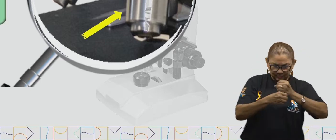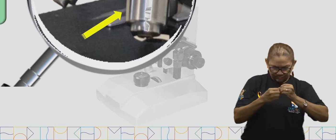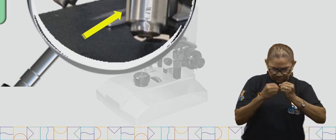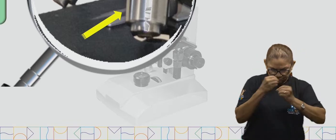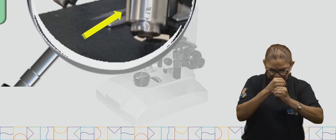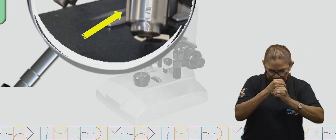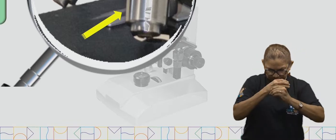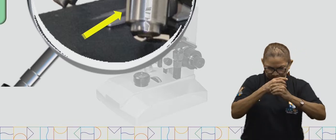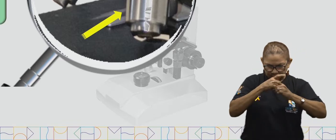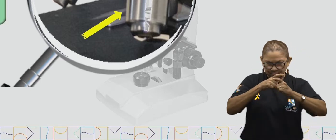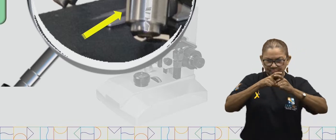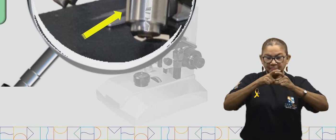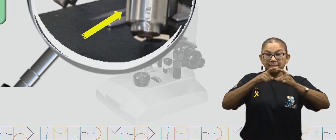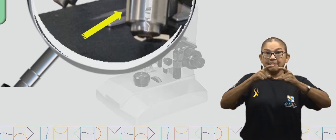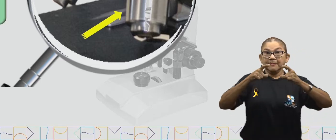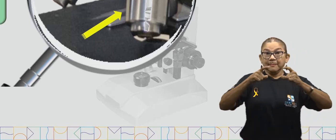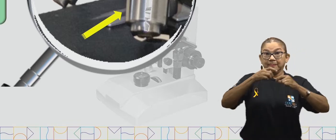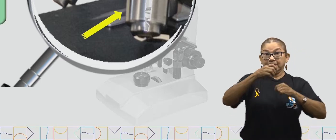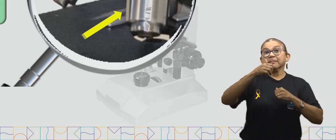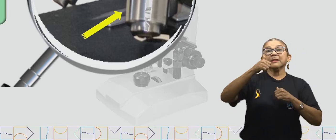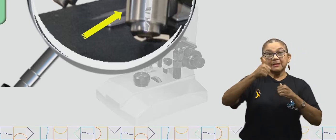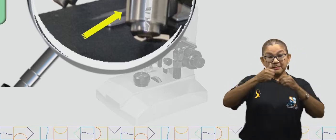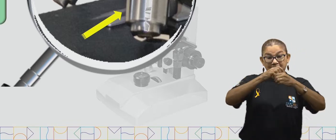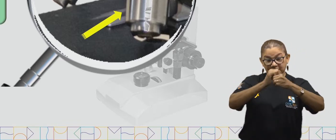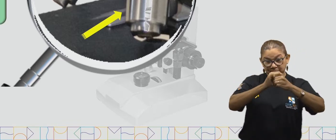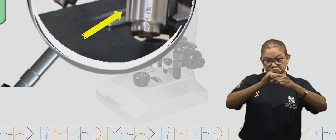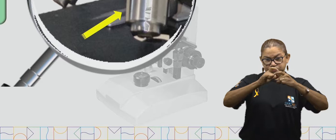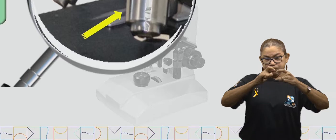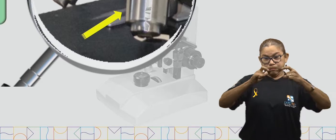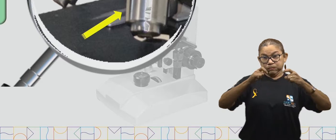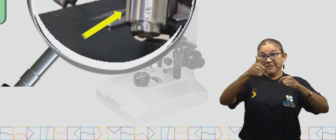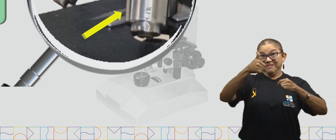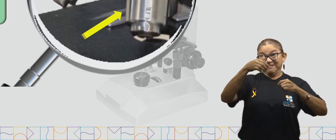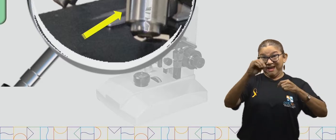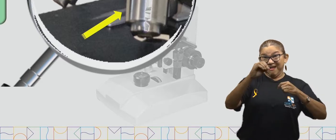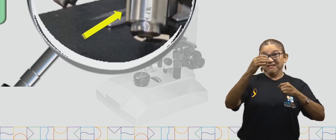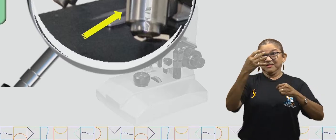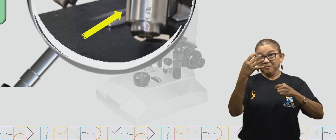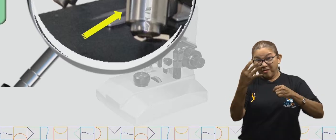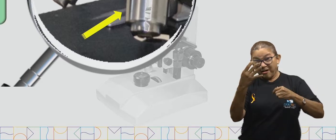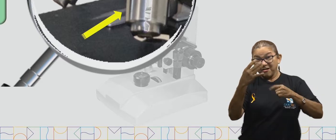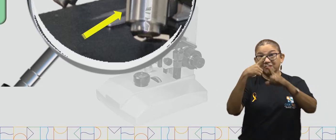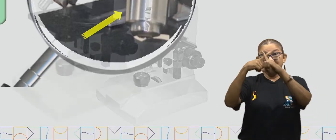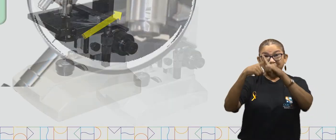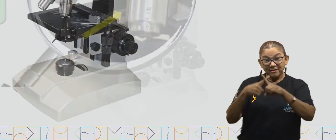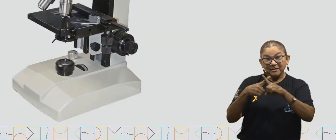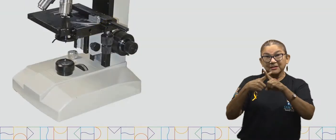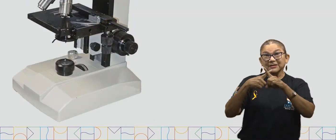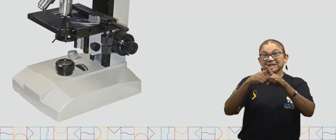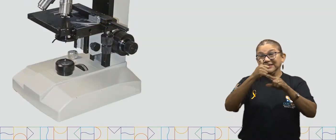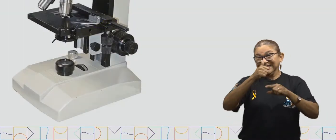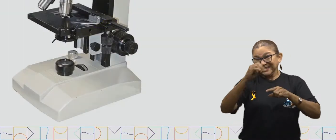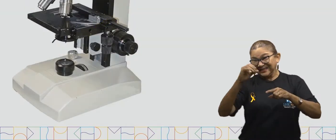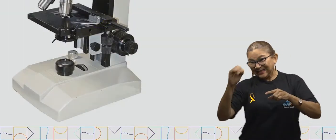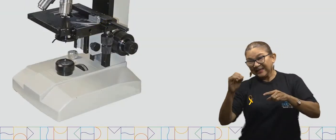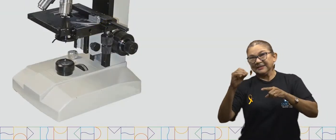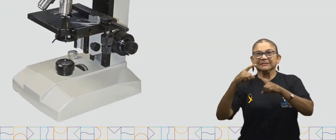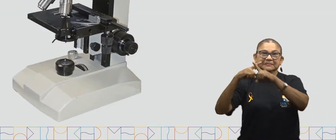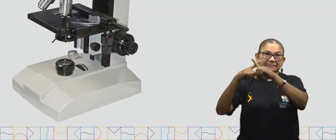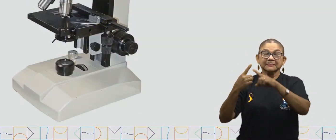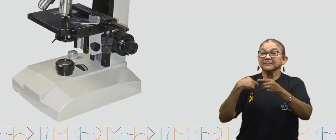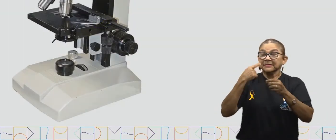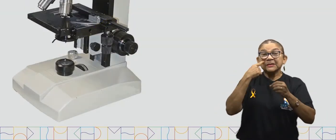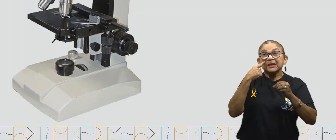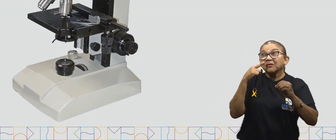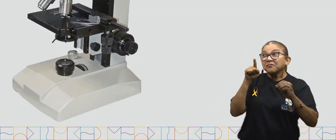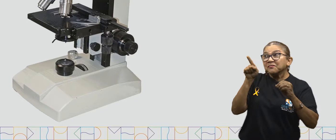de 4 vezes, 10 vezes, 40 vezes ou 100 vezes. Além disso, o